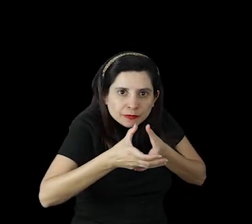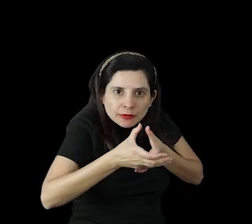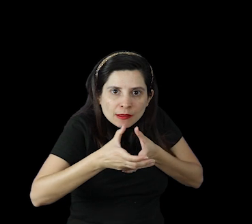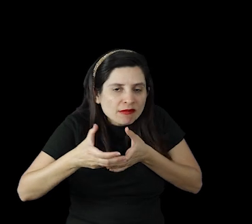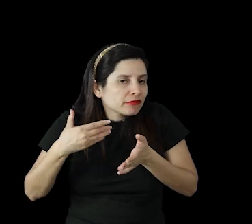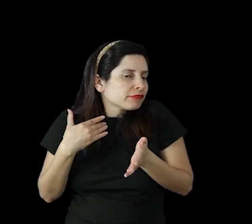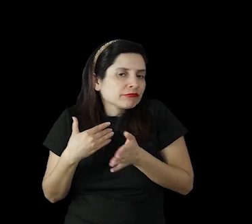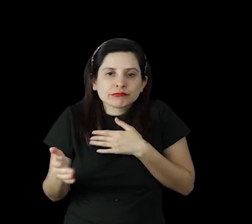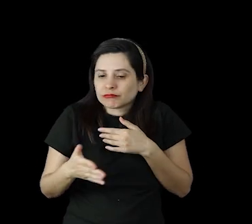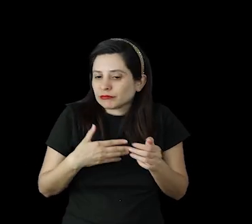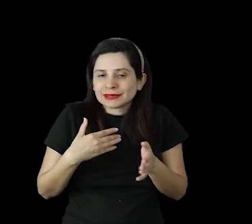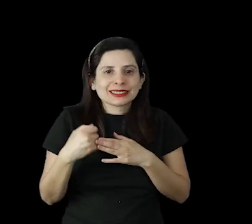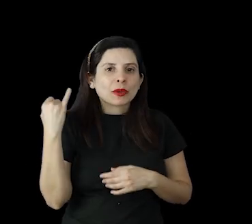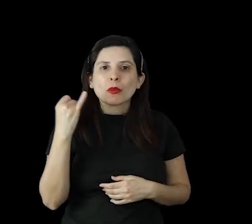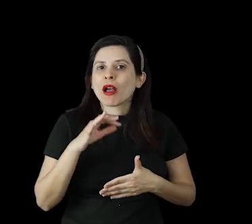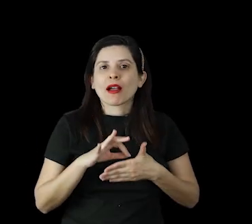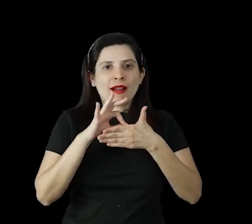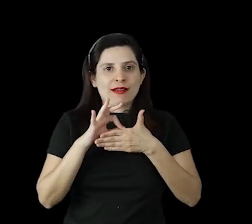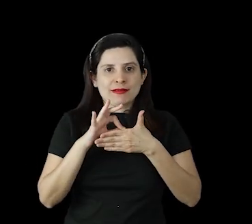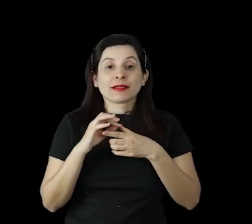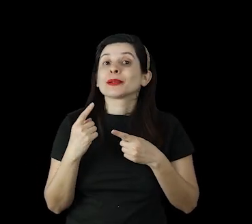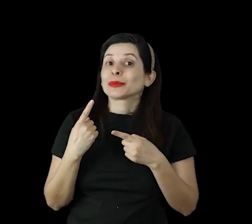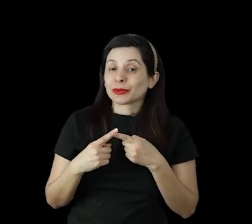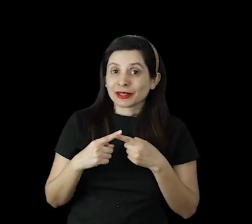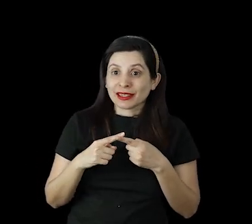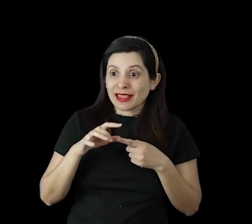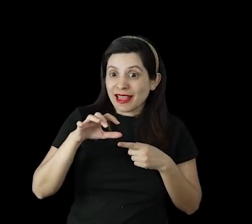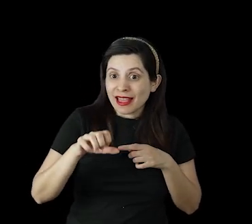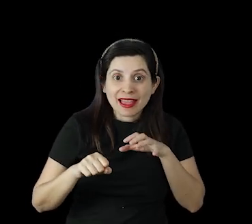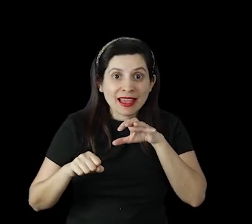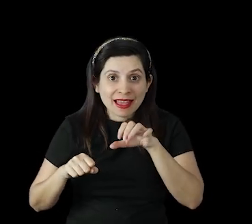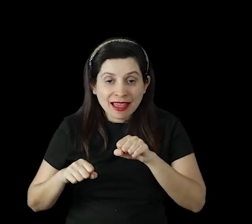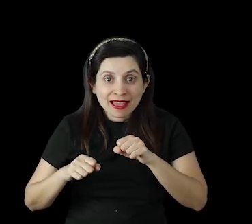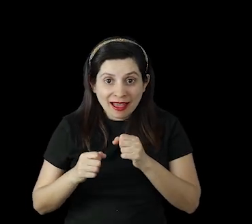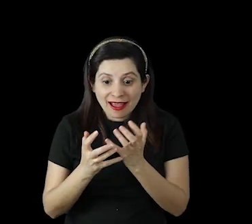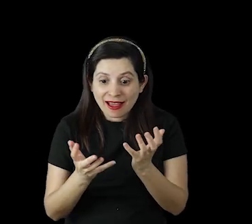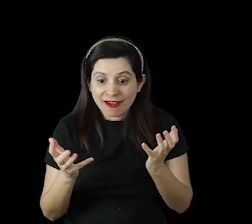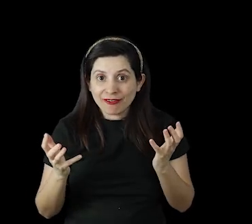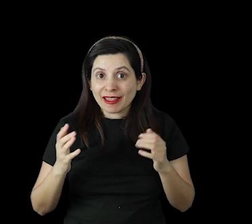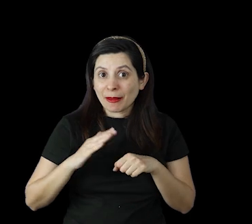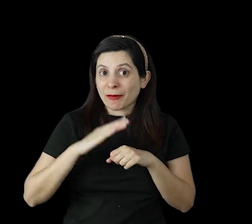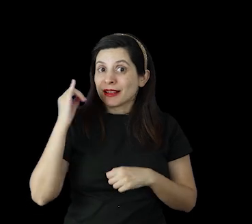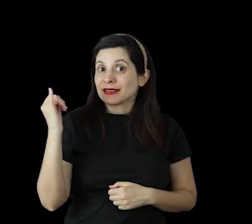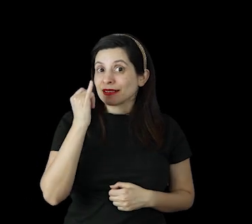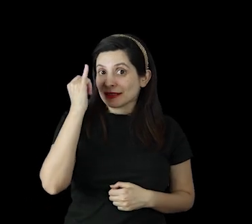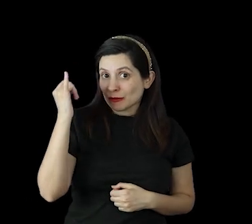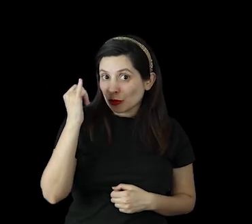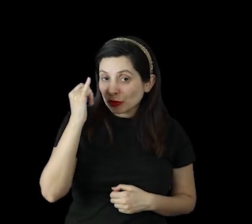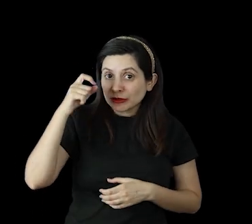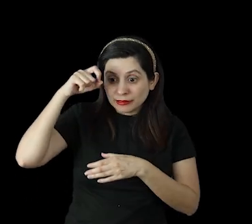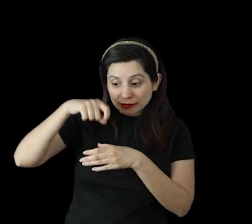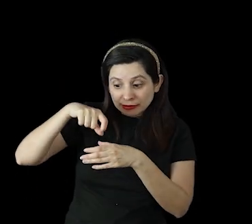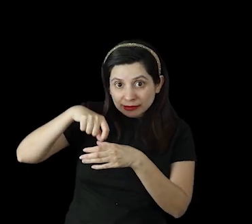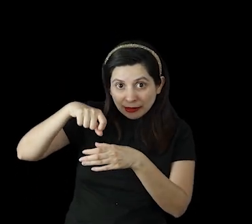não importava tanto a carne. Por quê? Porque a colheita de aveias era tão importante para a manutenção e as